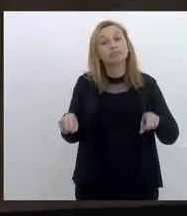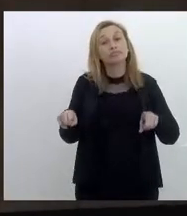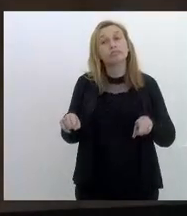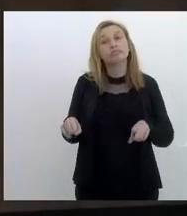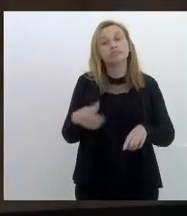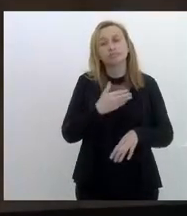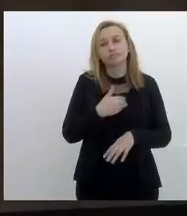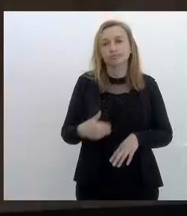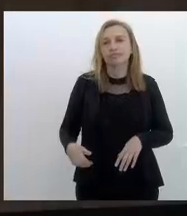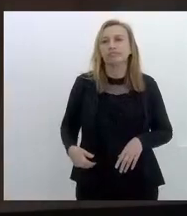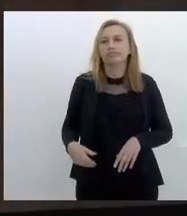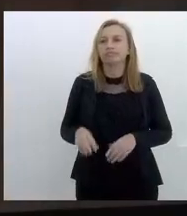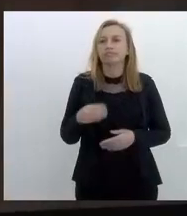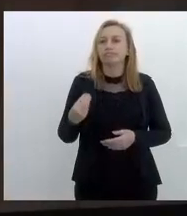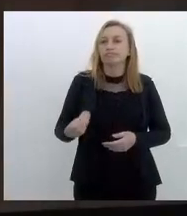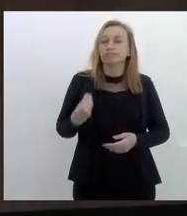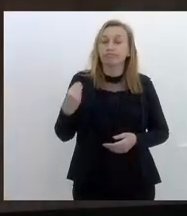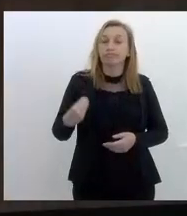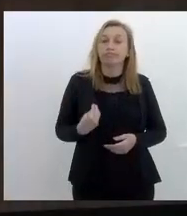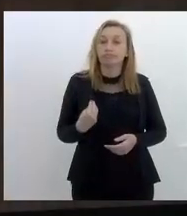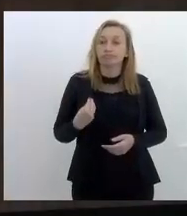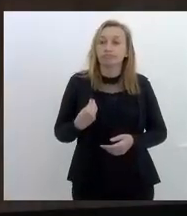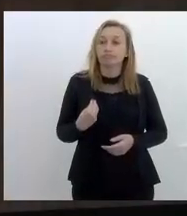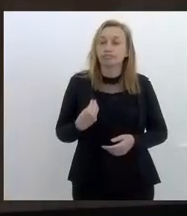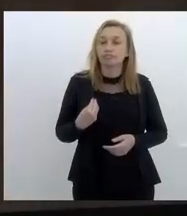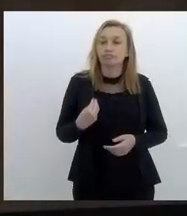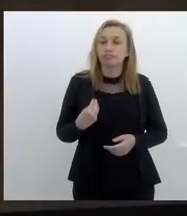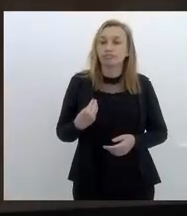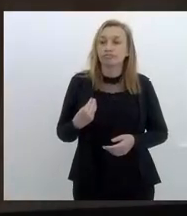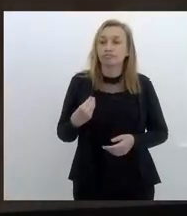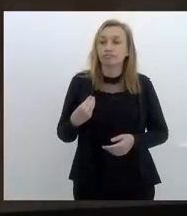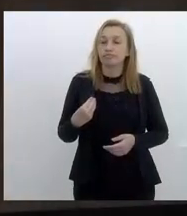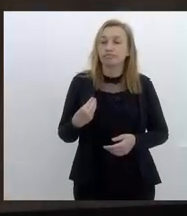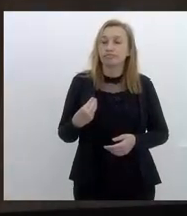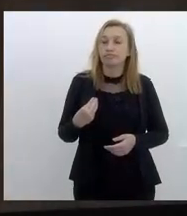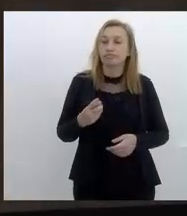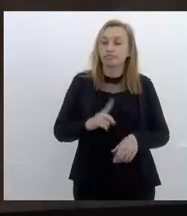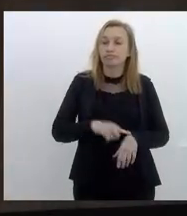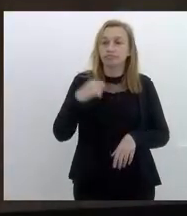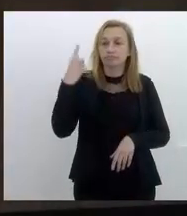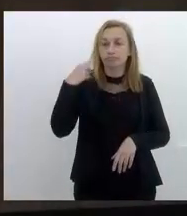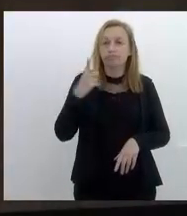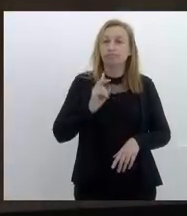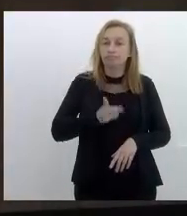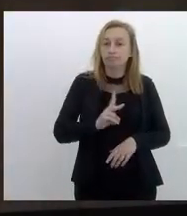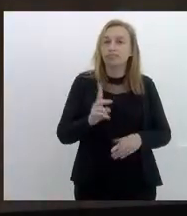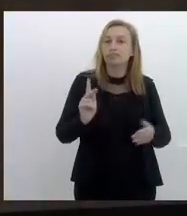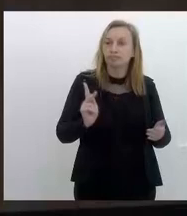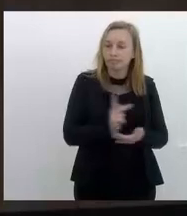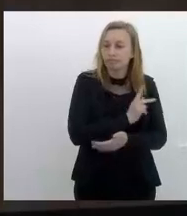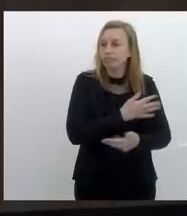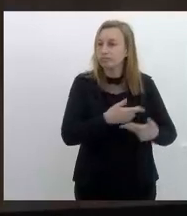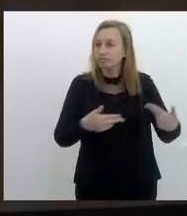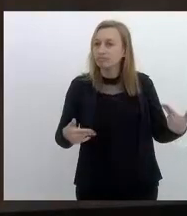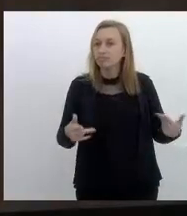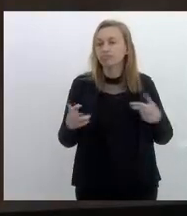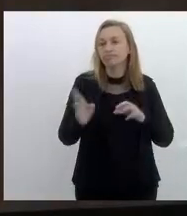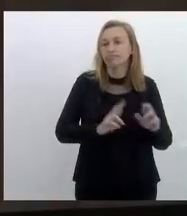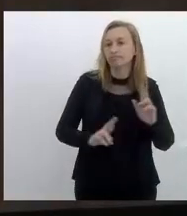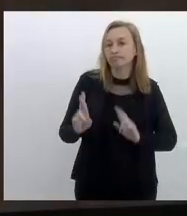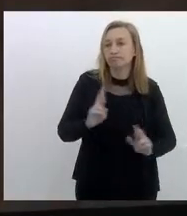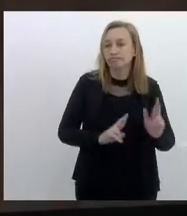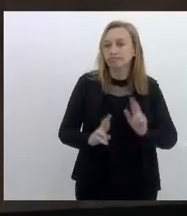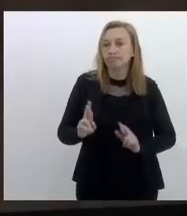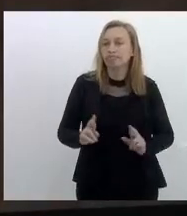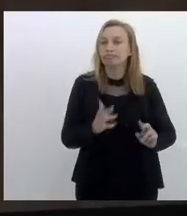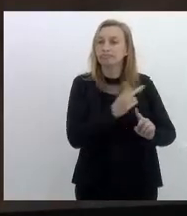vivemos uma verdadeira corrida maluca né Sempre surge alguma coisa em relação a